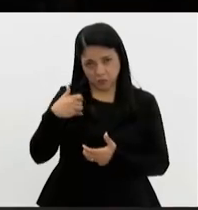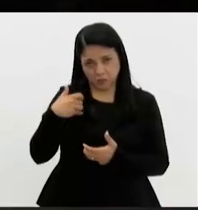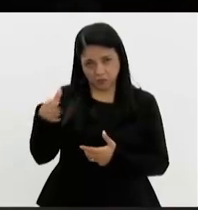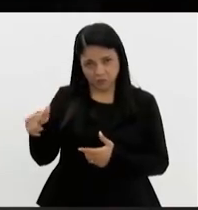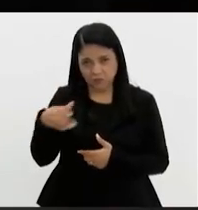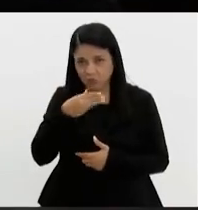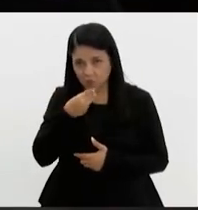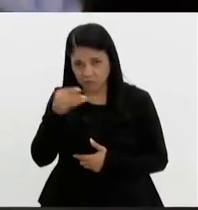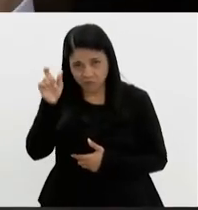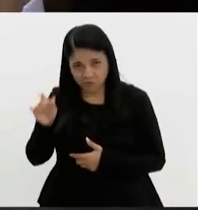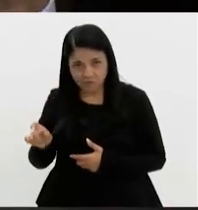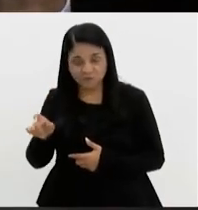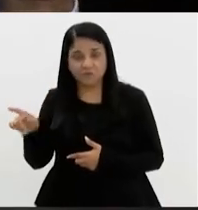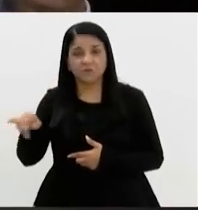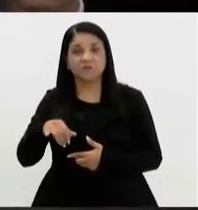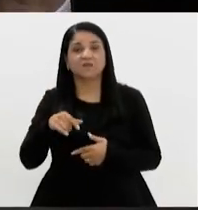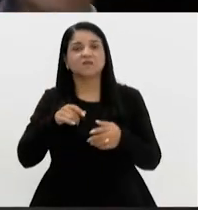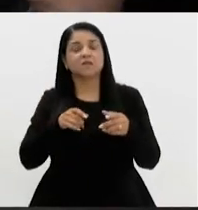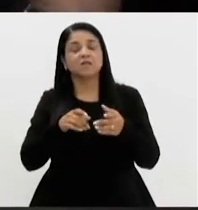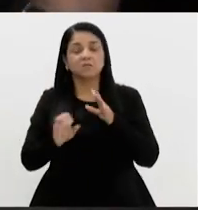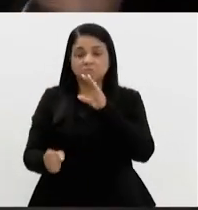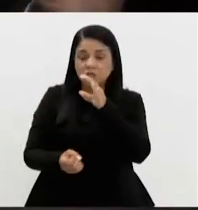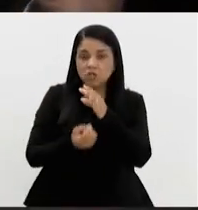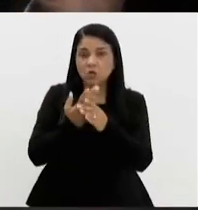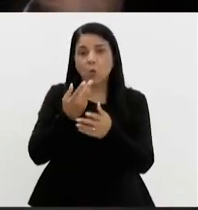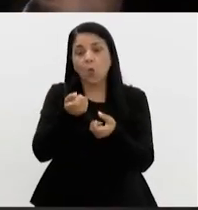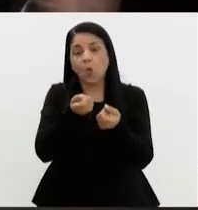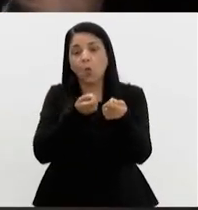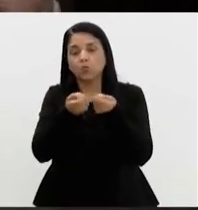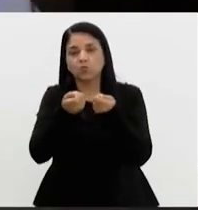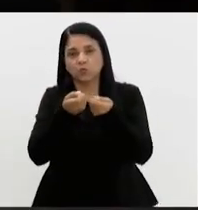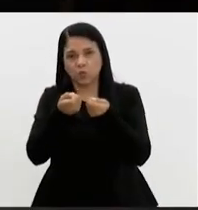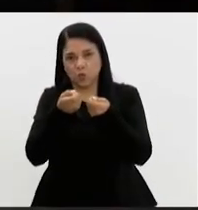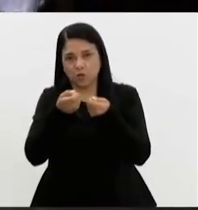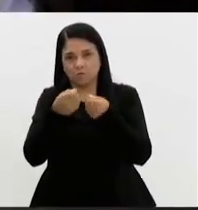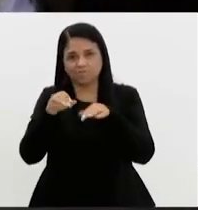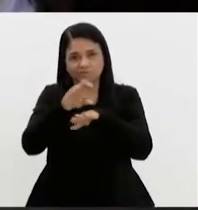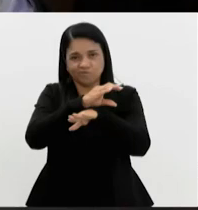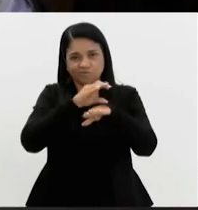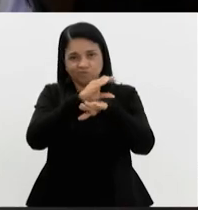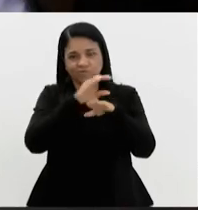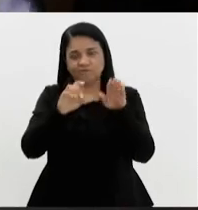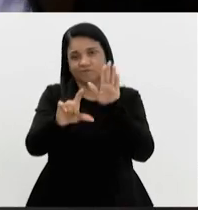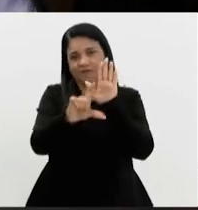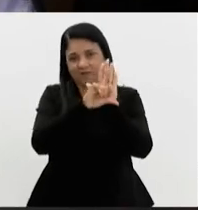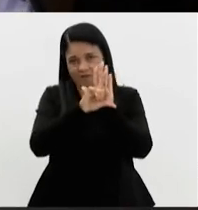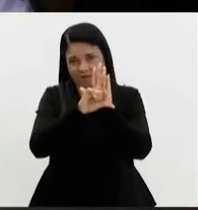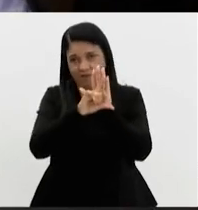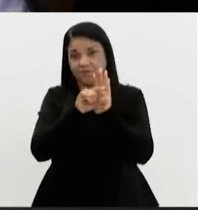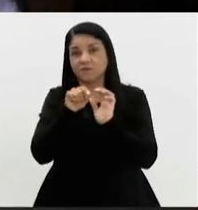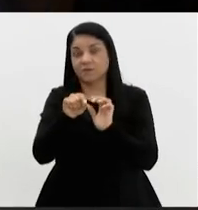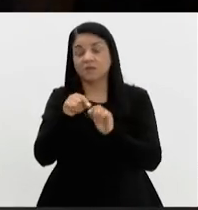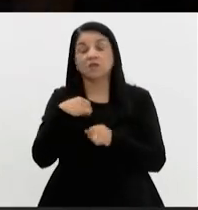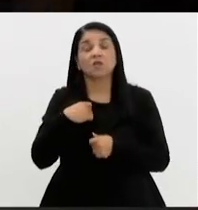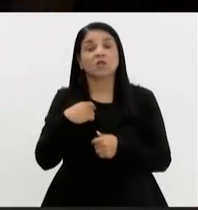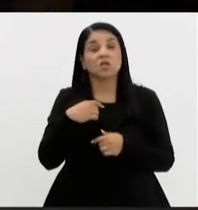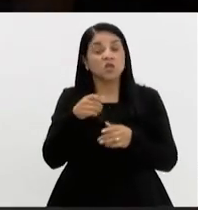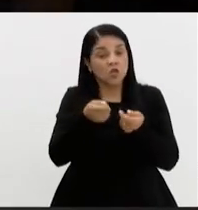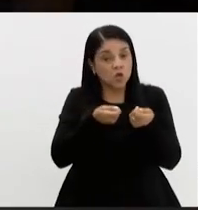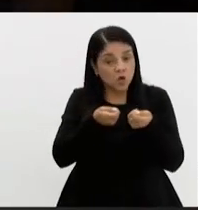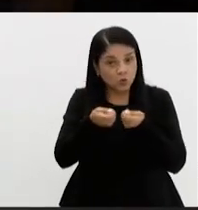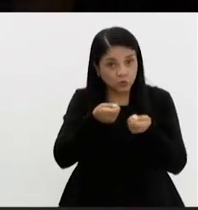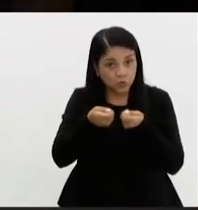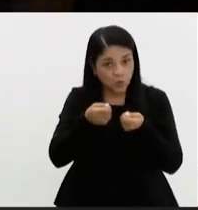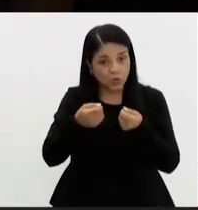controle concentrado de constitucionalidade das leis controle esse Ministro Alkmin que